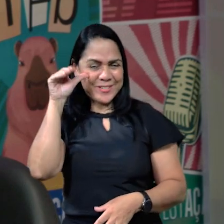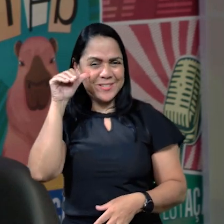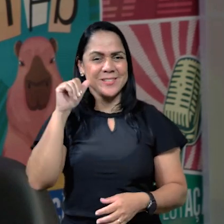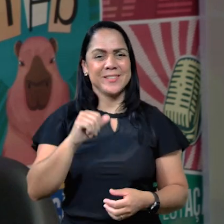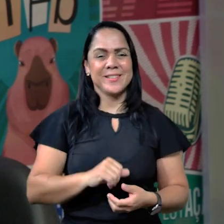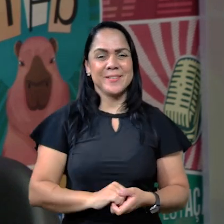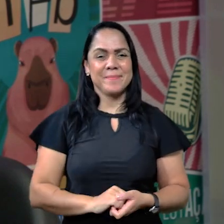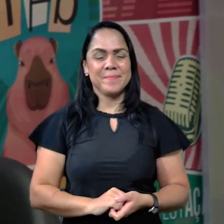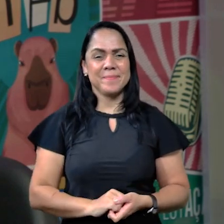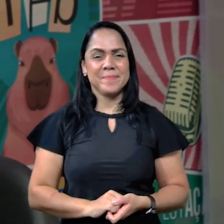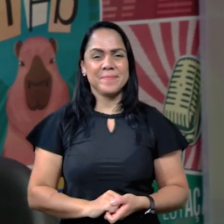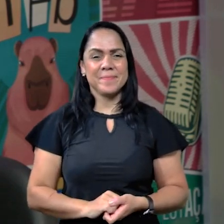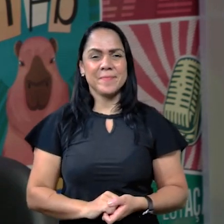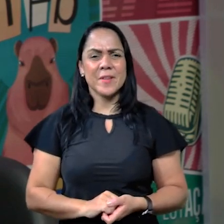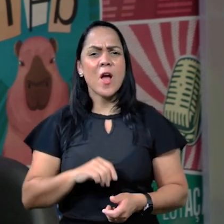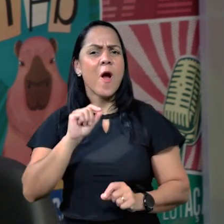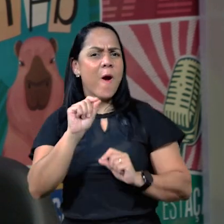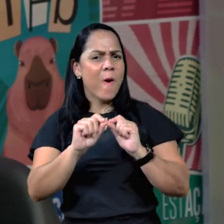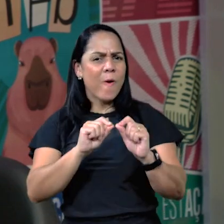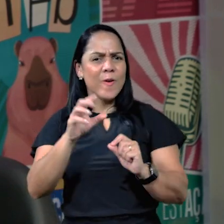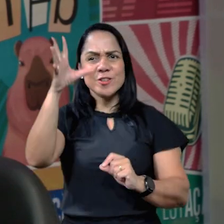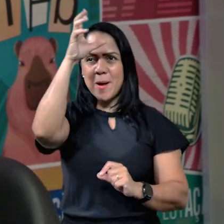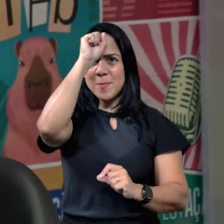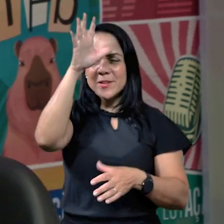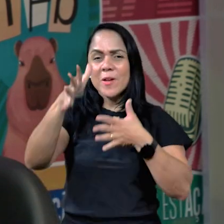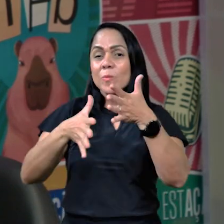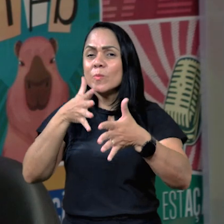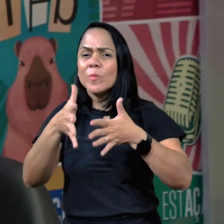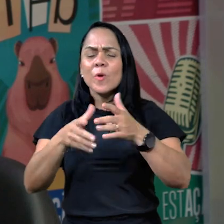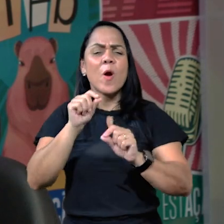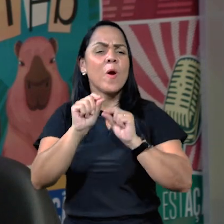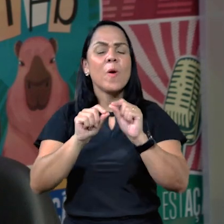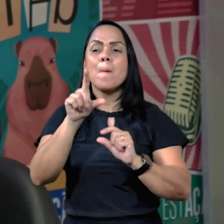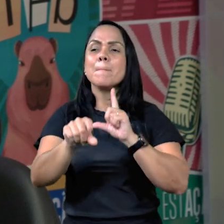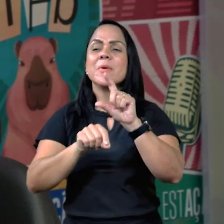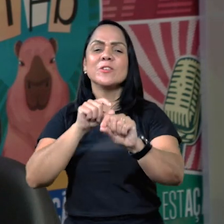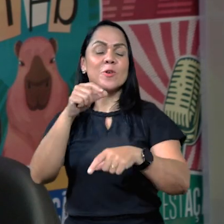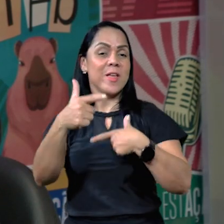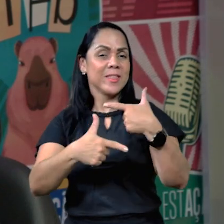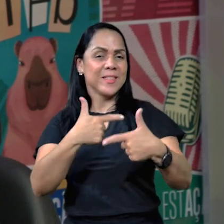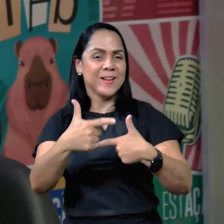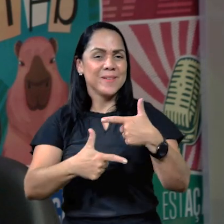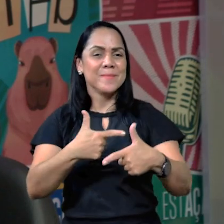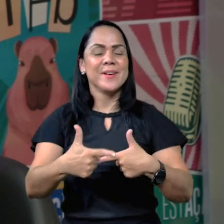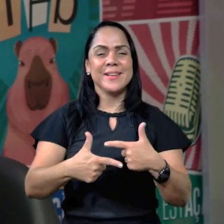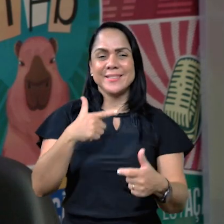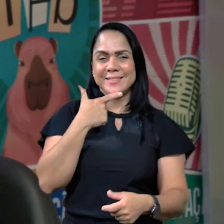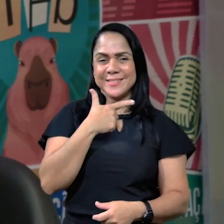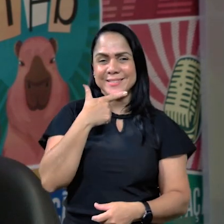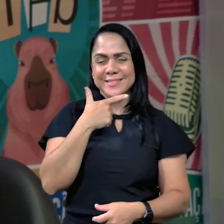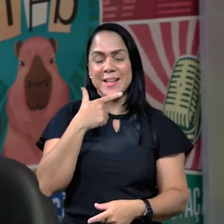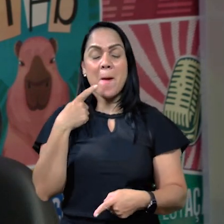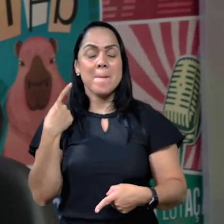finalmente. Ahn, Onde você aprendeu Libras? Como foi isso? Como que você escolheu essa profissão? É engraçado, né? Porque eu não